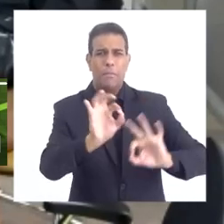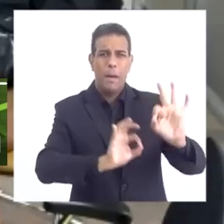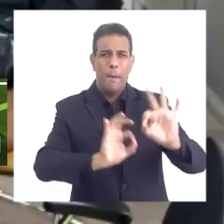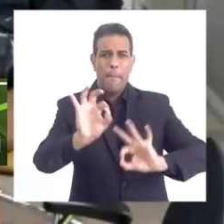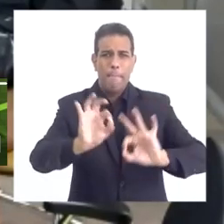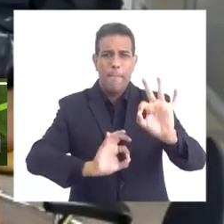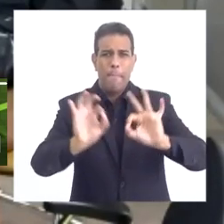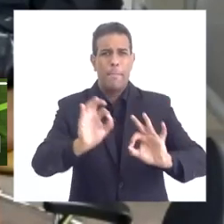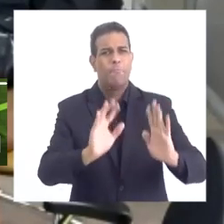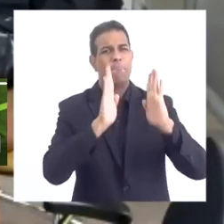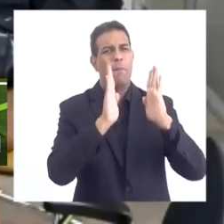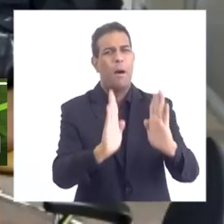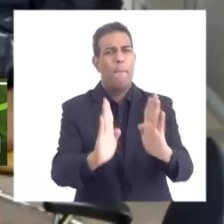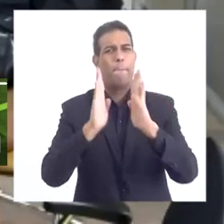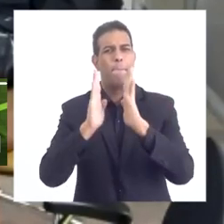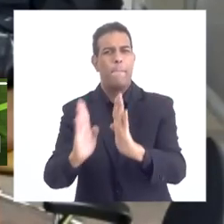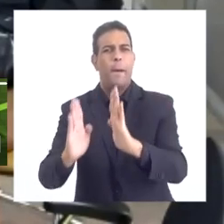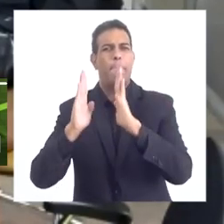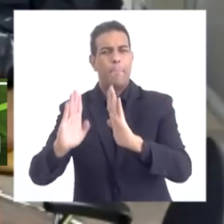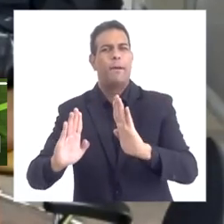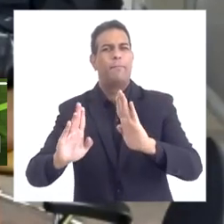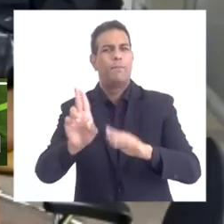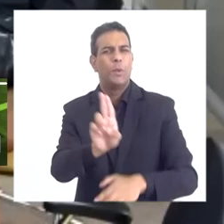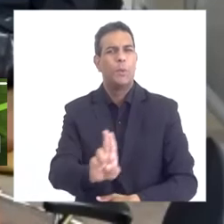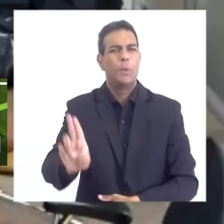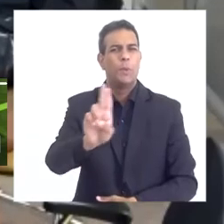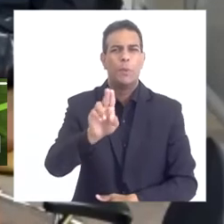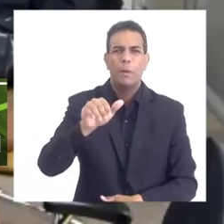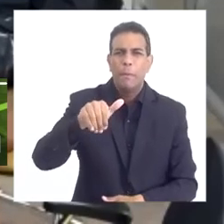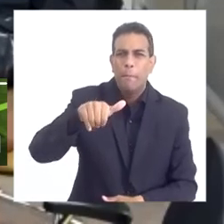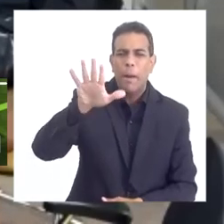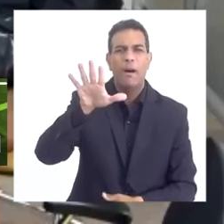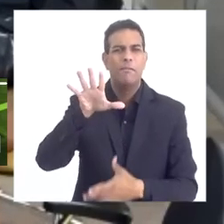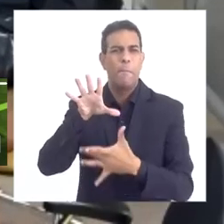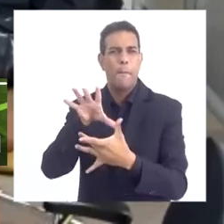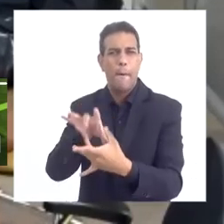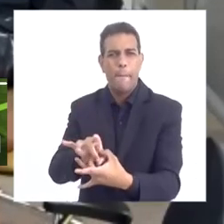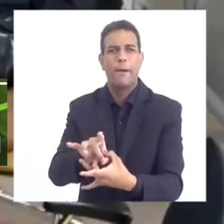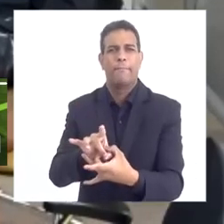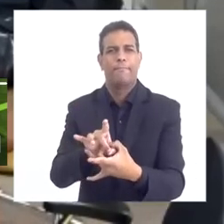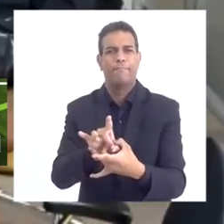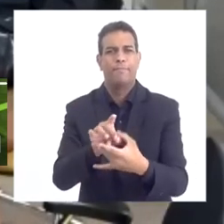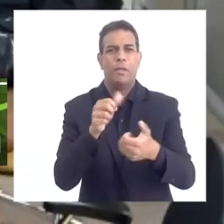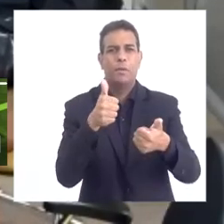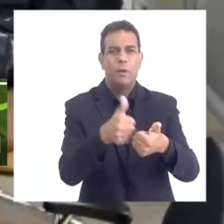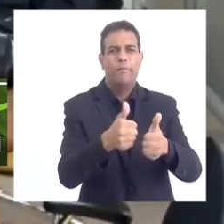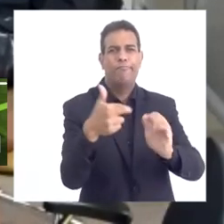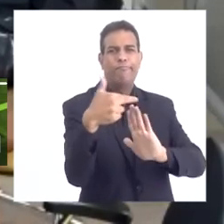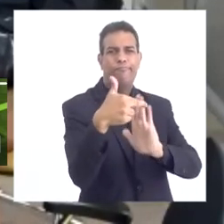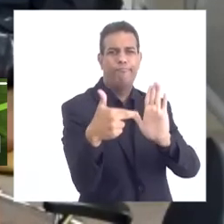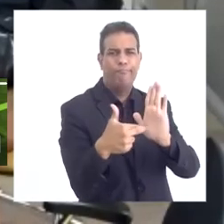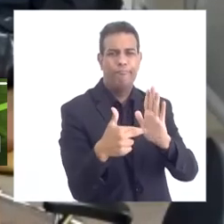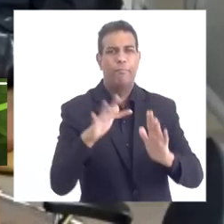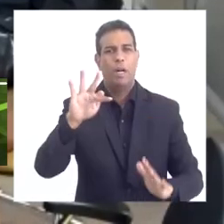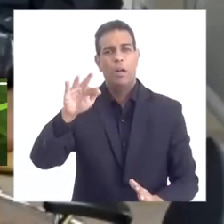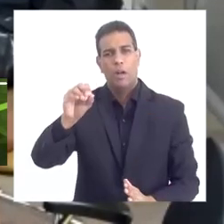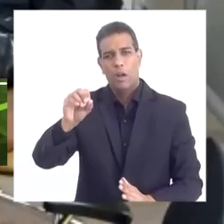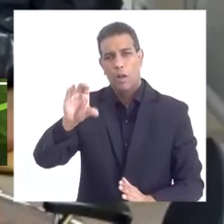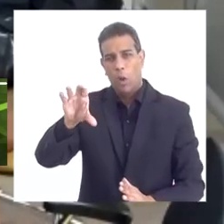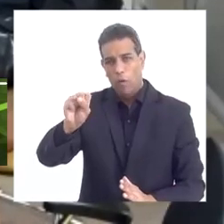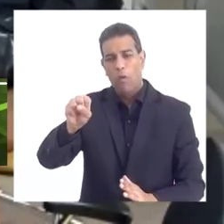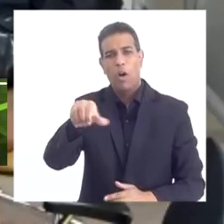como foi dito aqui, a gente acabou utilizando os indicadores do boletim Focus, né, para